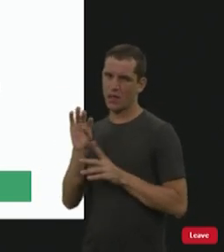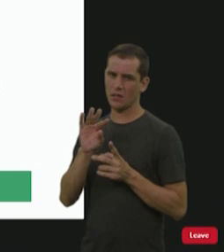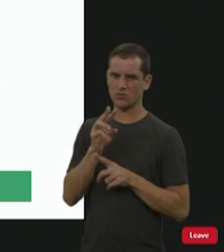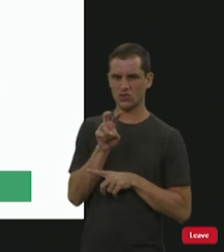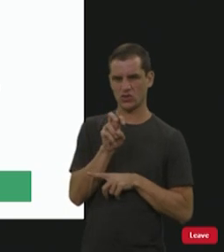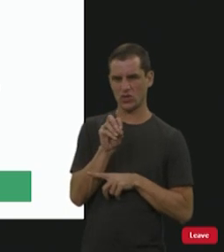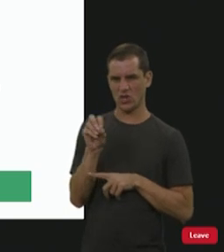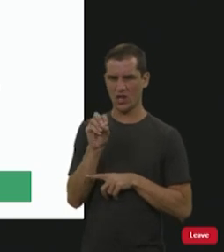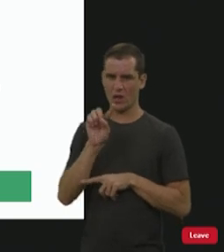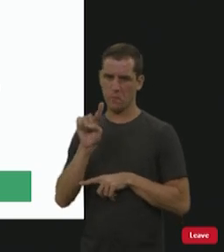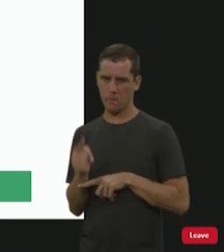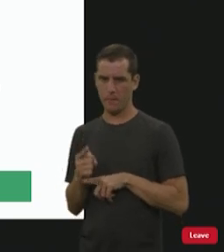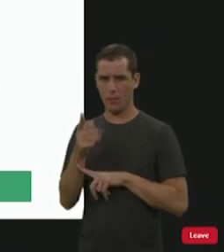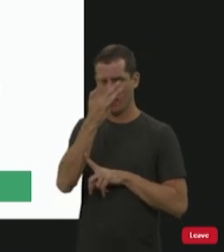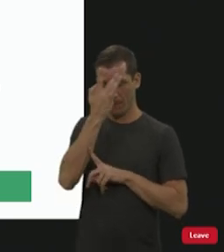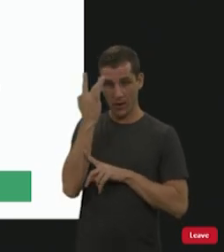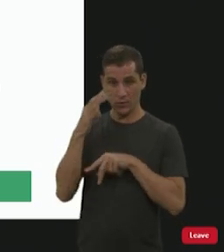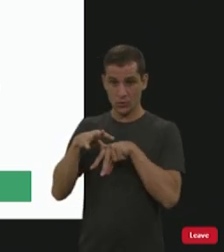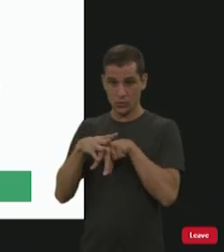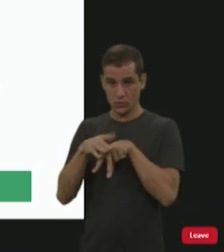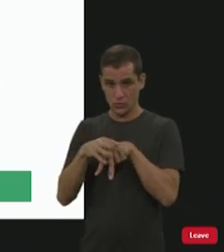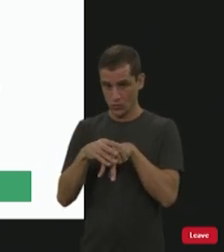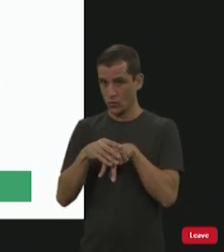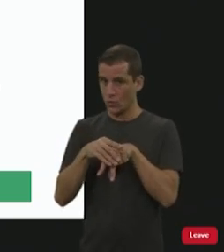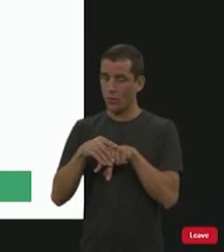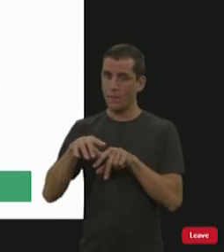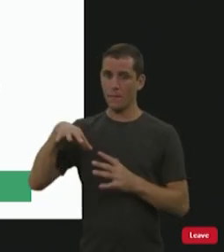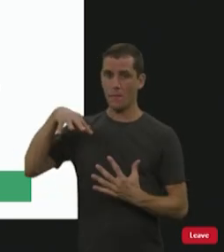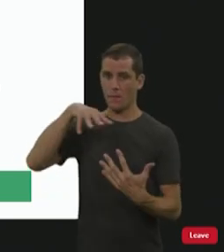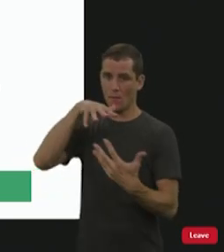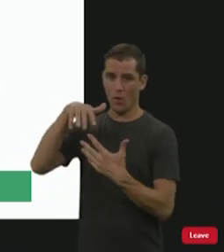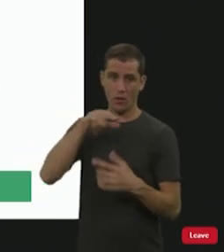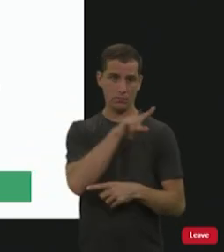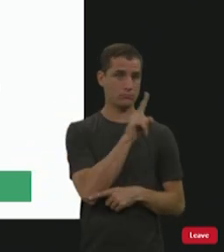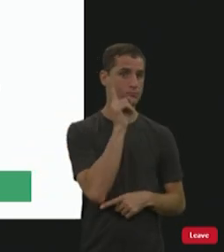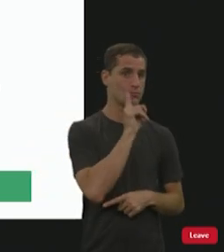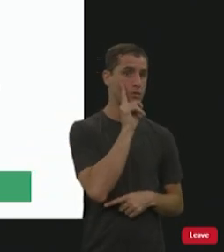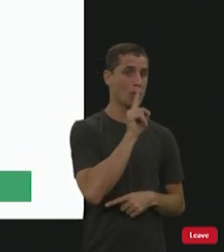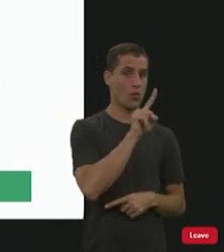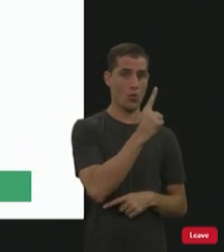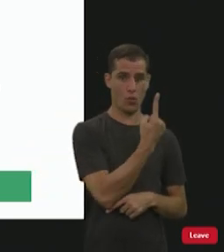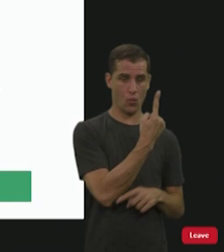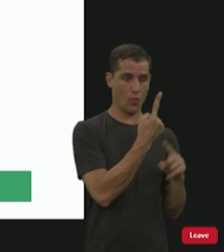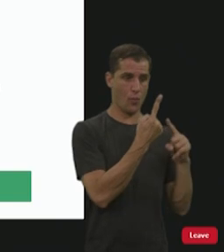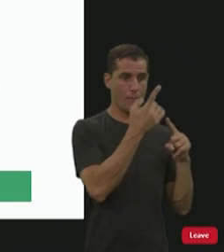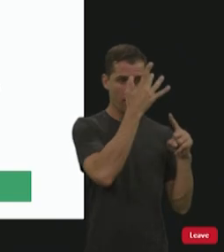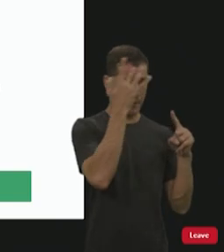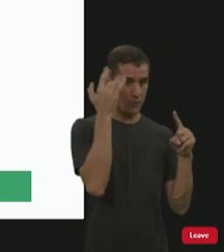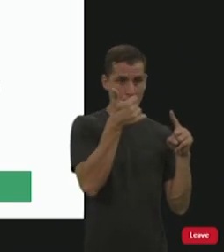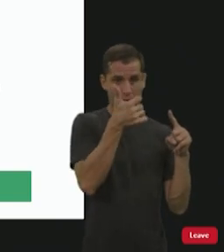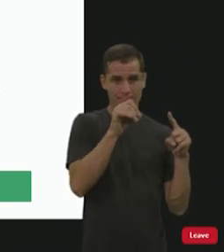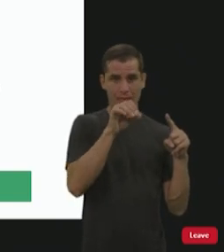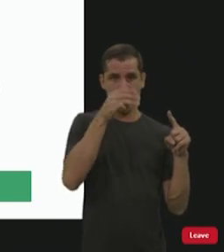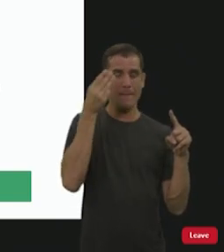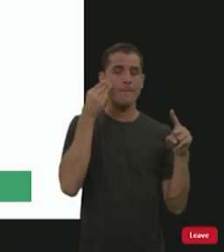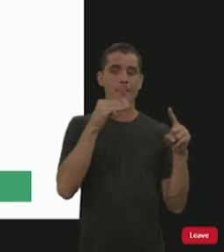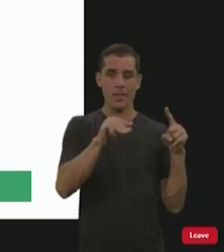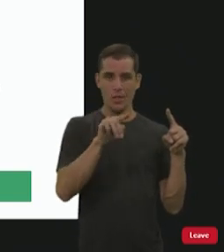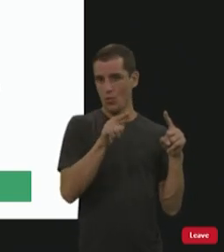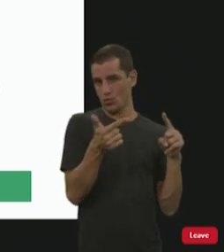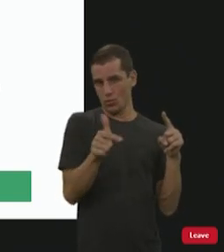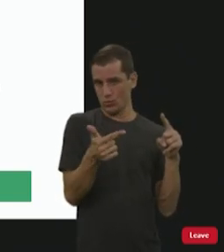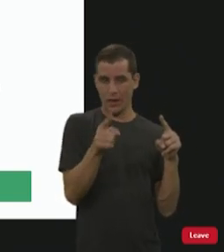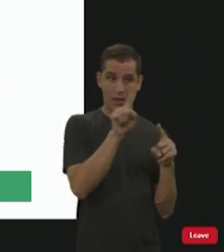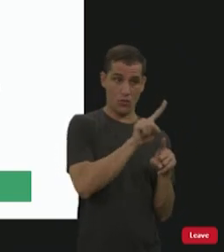congênita generalizada, nos Estados Unidos a prevalência é de 1 para 10 milhões, Noruega um pouco mais prevalente, 1 para 1 milhão, e países como